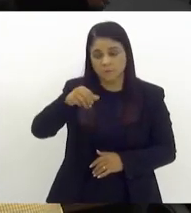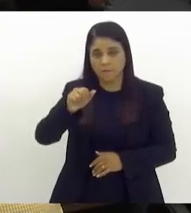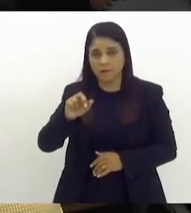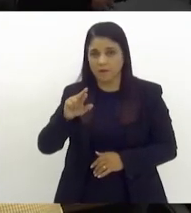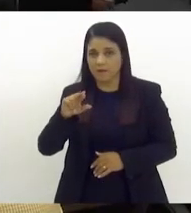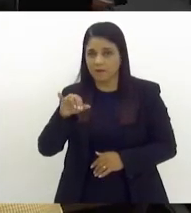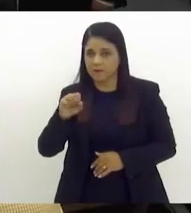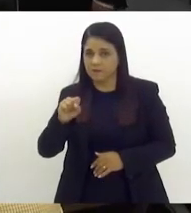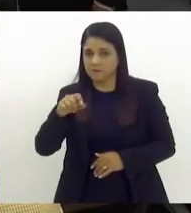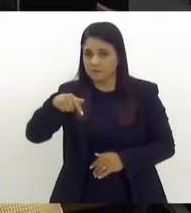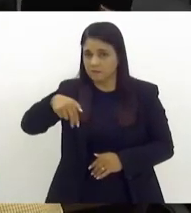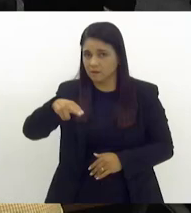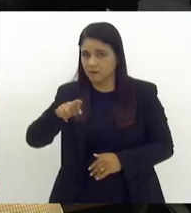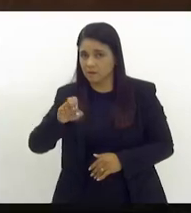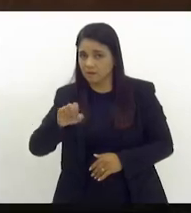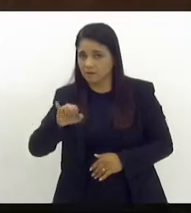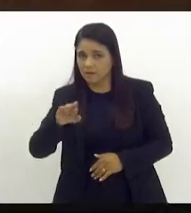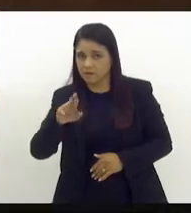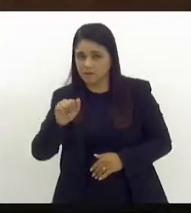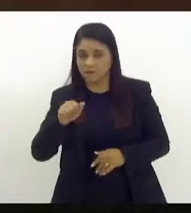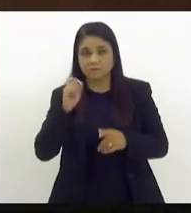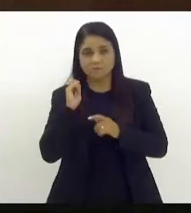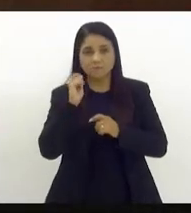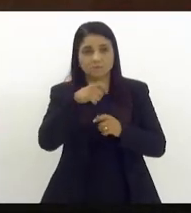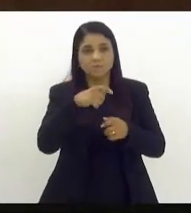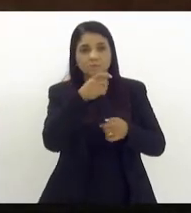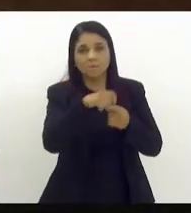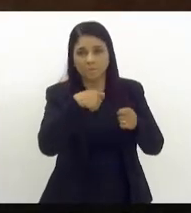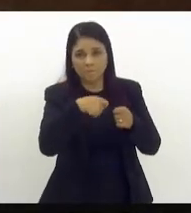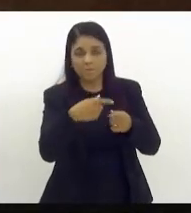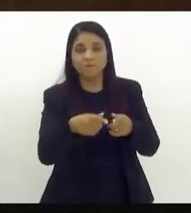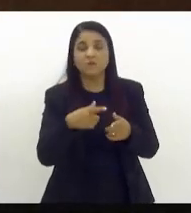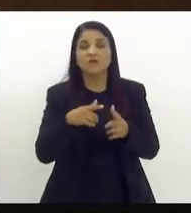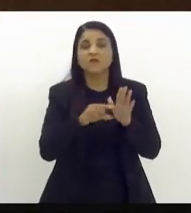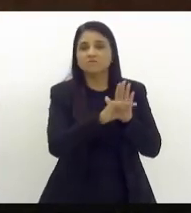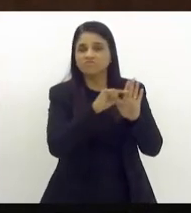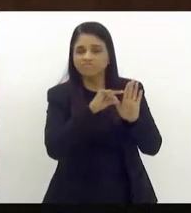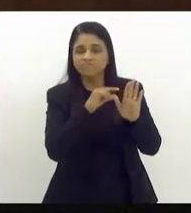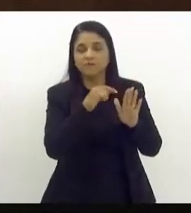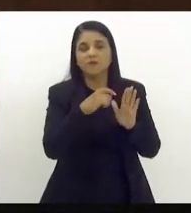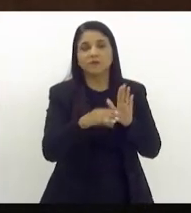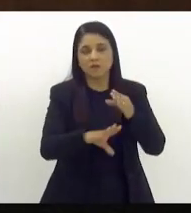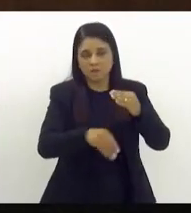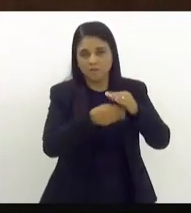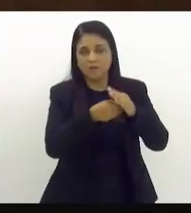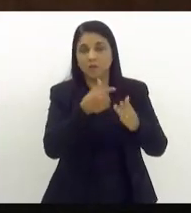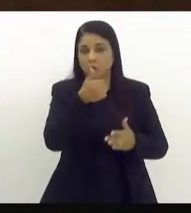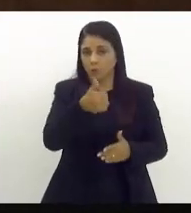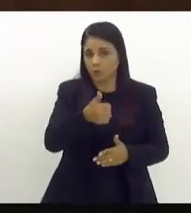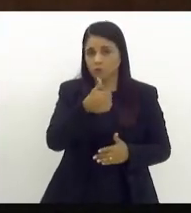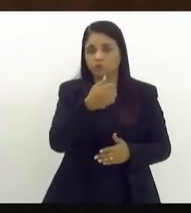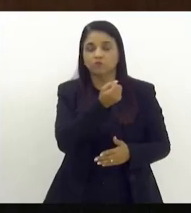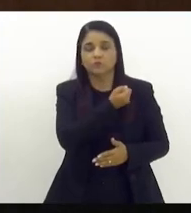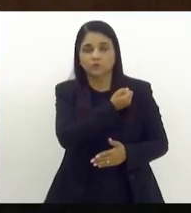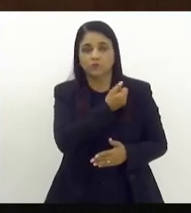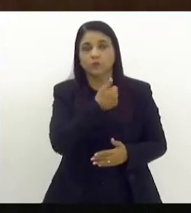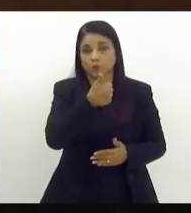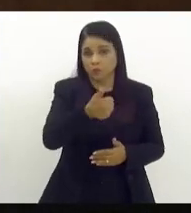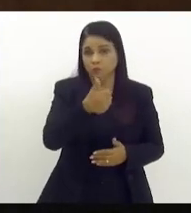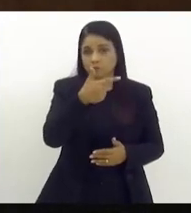Presidente, o parecer é favorável às emendas 1, 2 e 3 da Comissão de Defesa do Meio